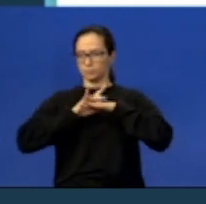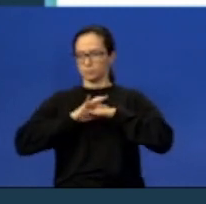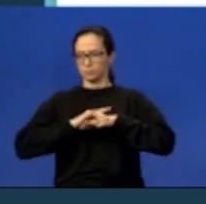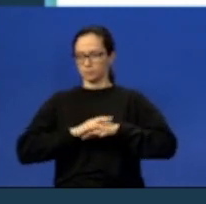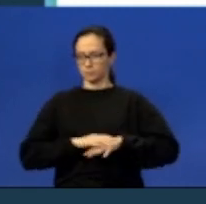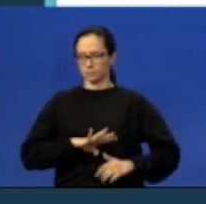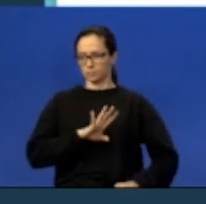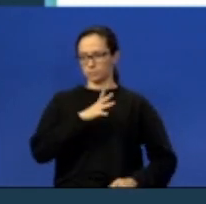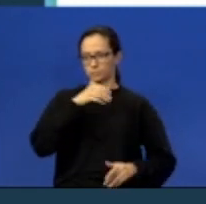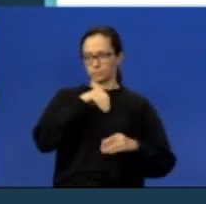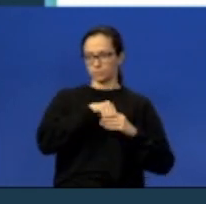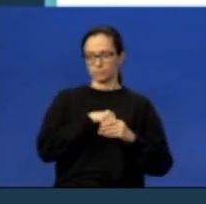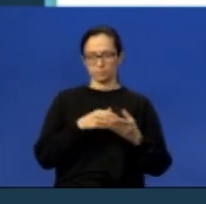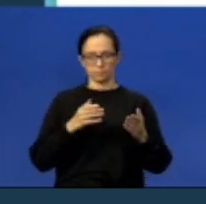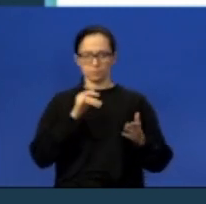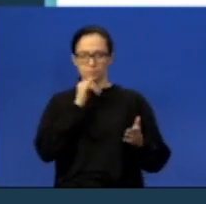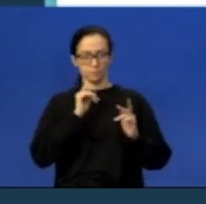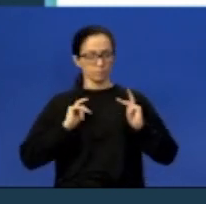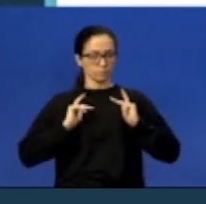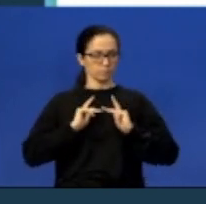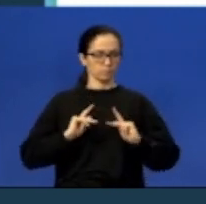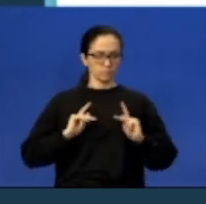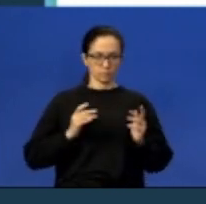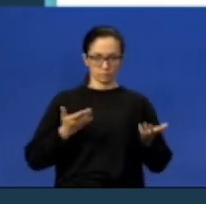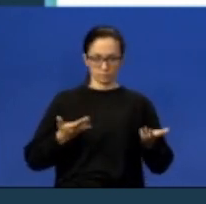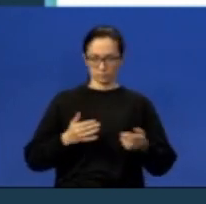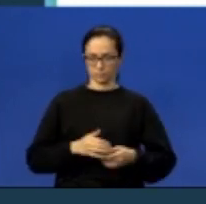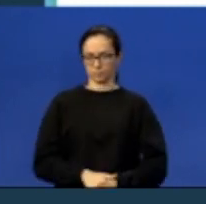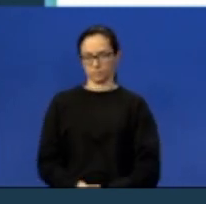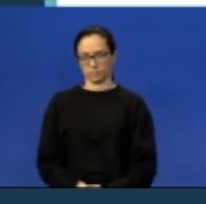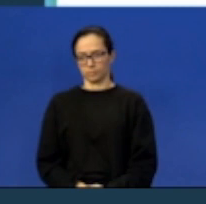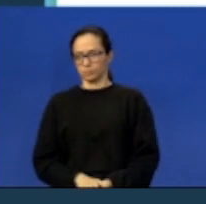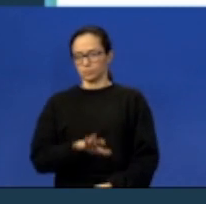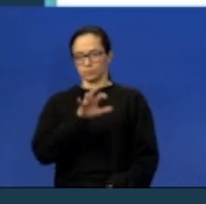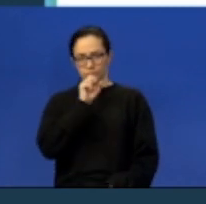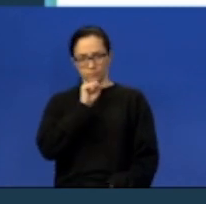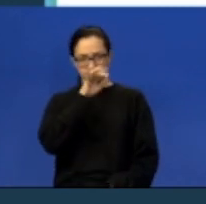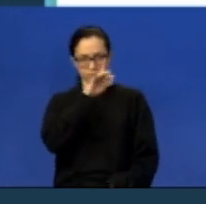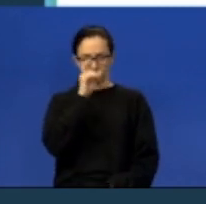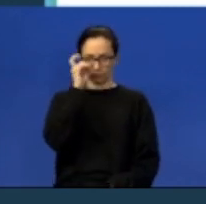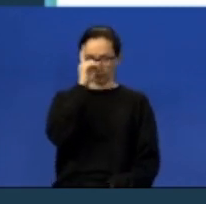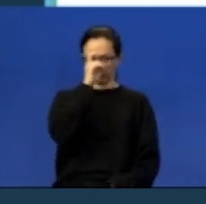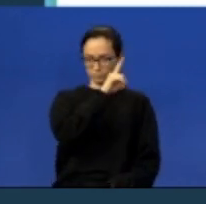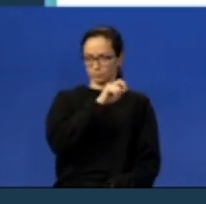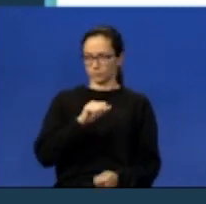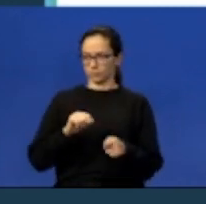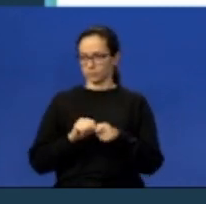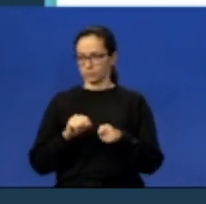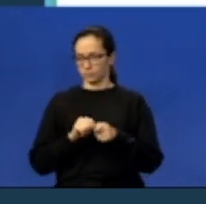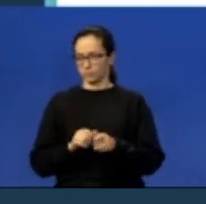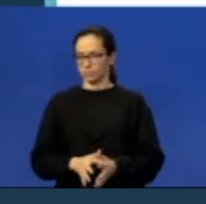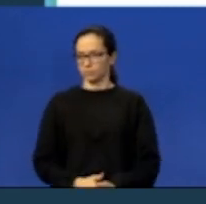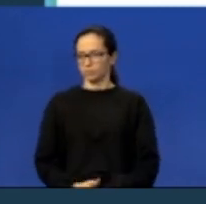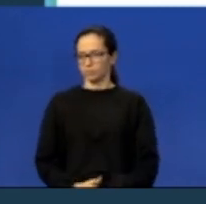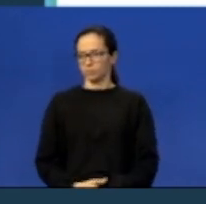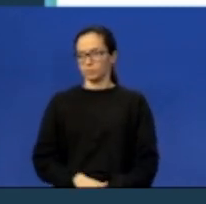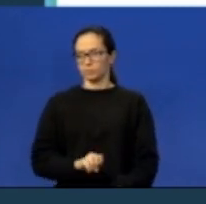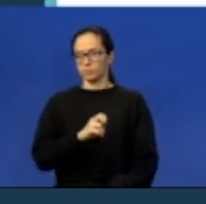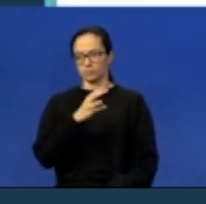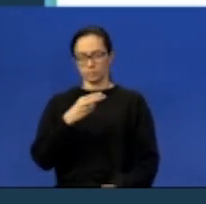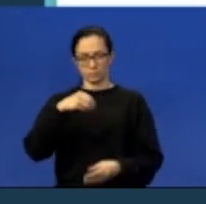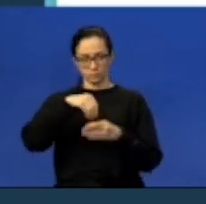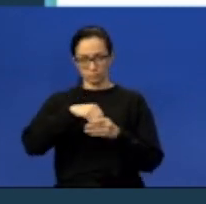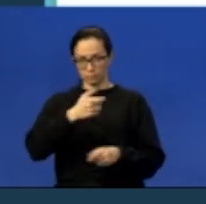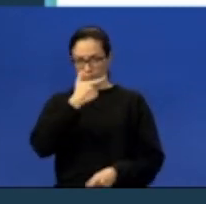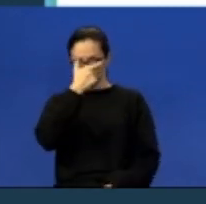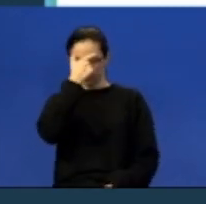ocorrem no tórax, como as doenças pulmonares, bronquite, enfisema pulmonar, tanto focal quanto difusa.